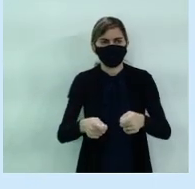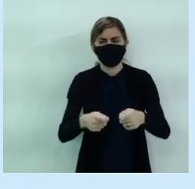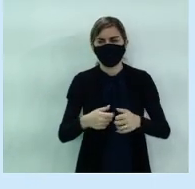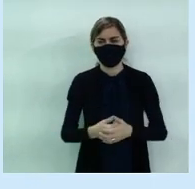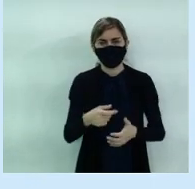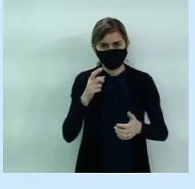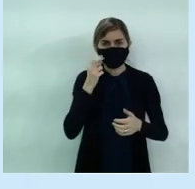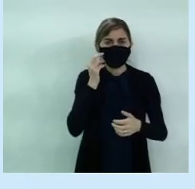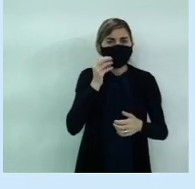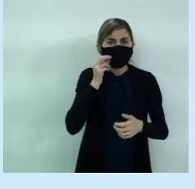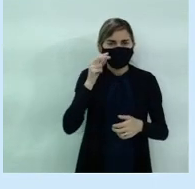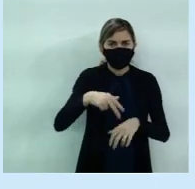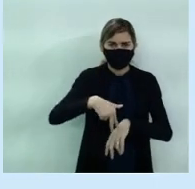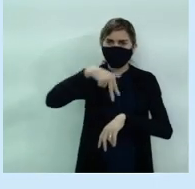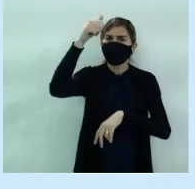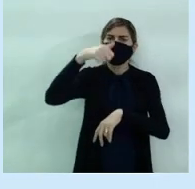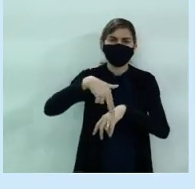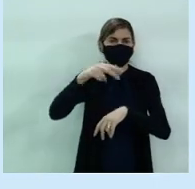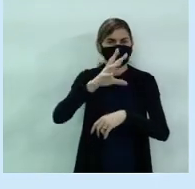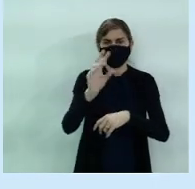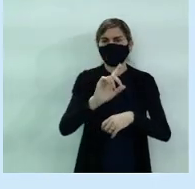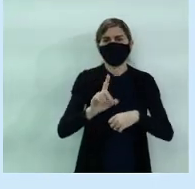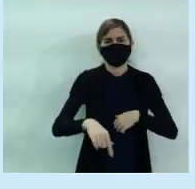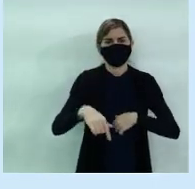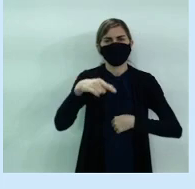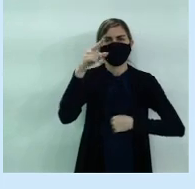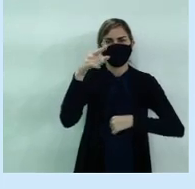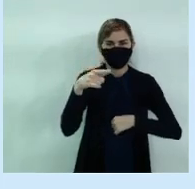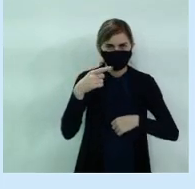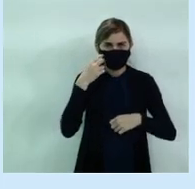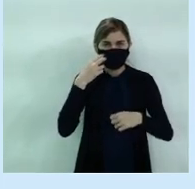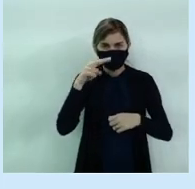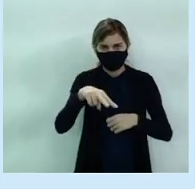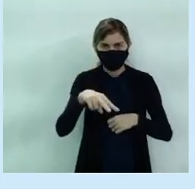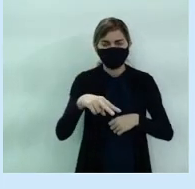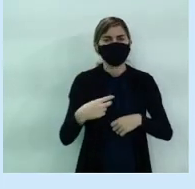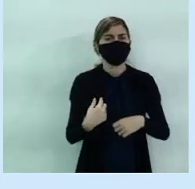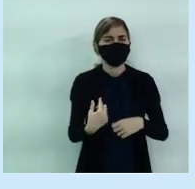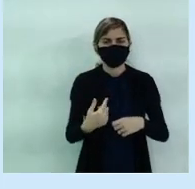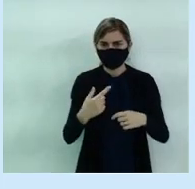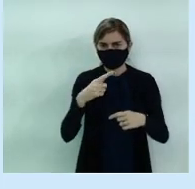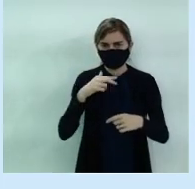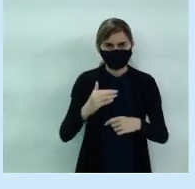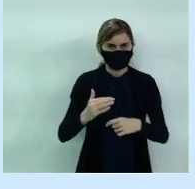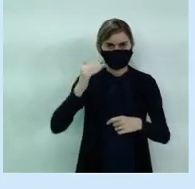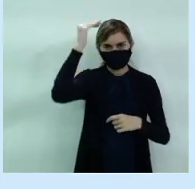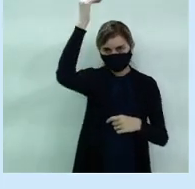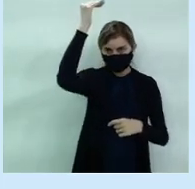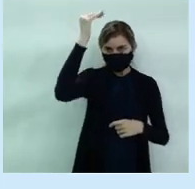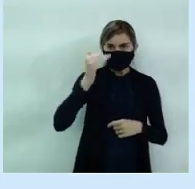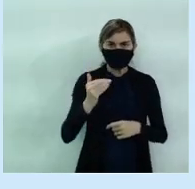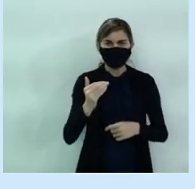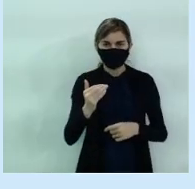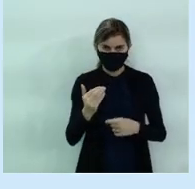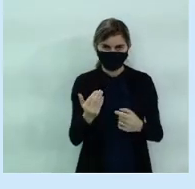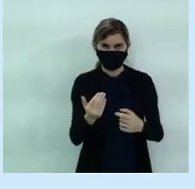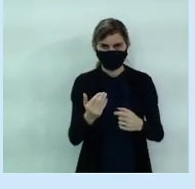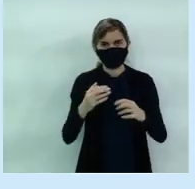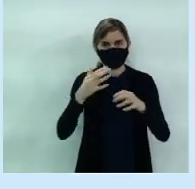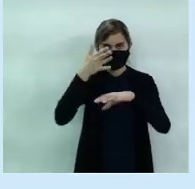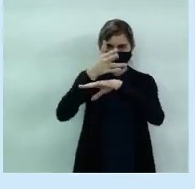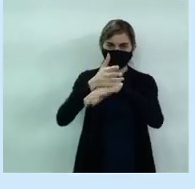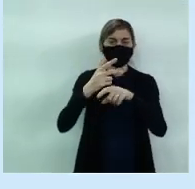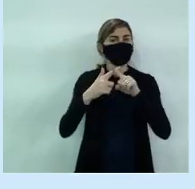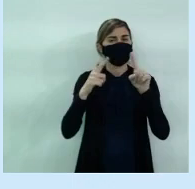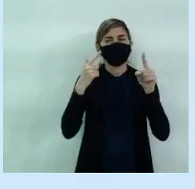pulinho para vocês, não vou pular muito não, mas só... Ó, minha imagem passou até da câmera,